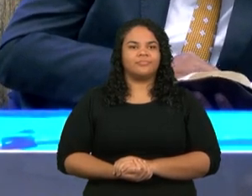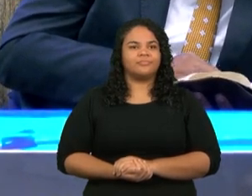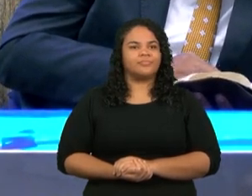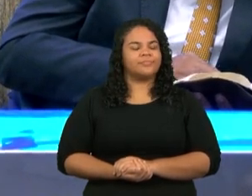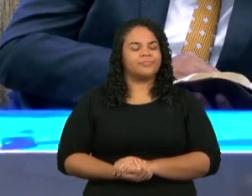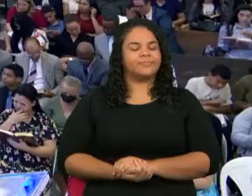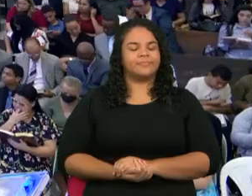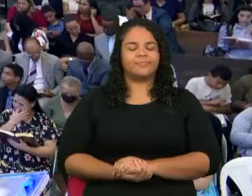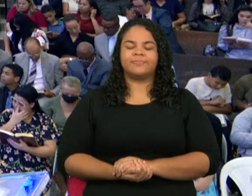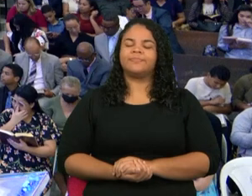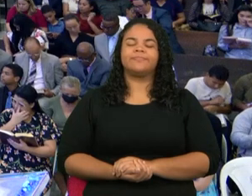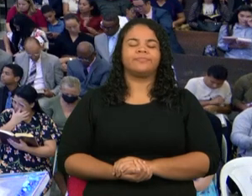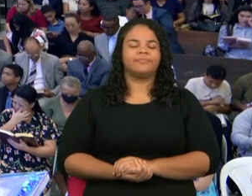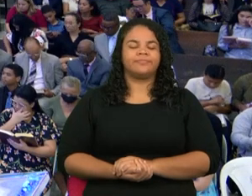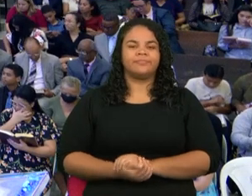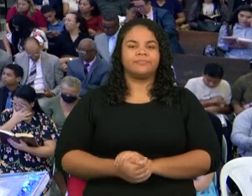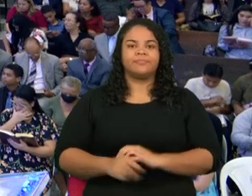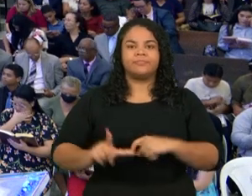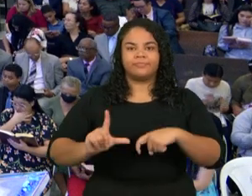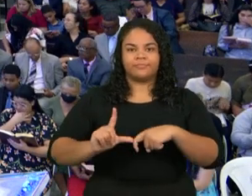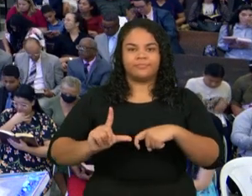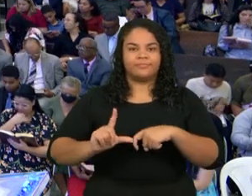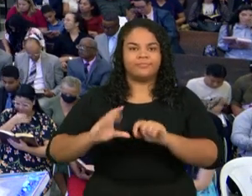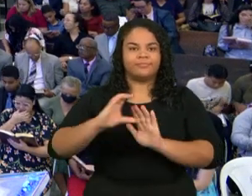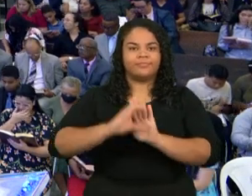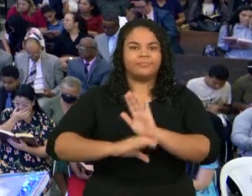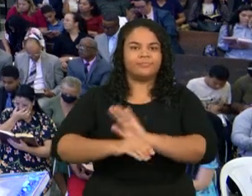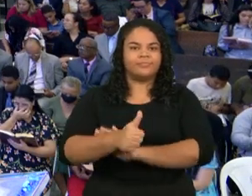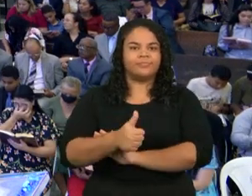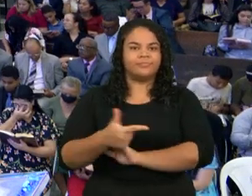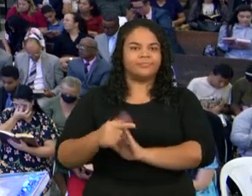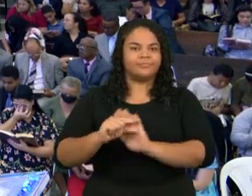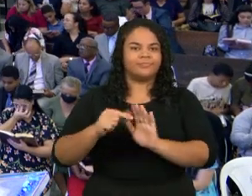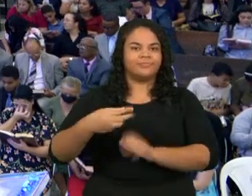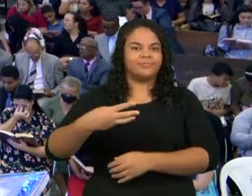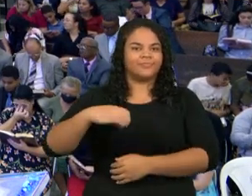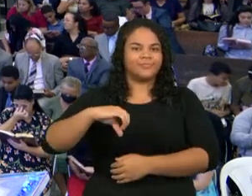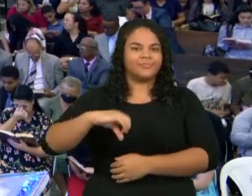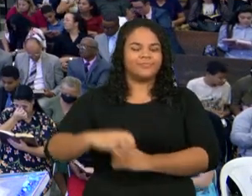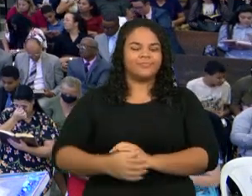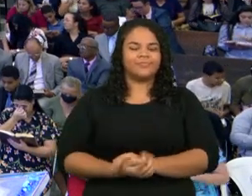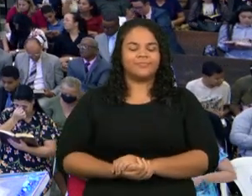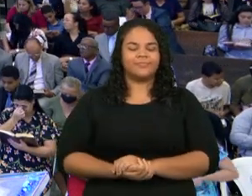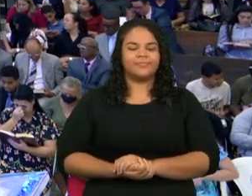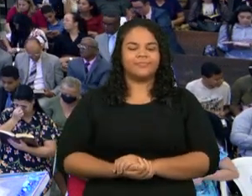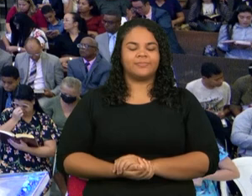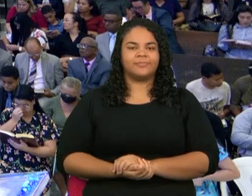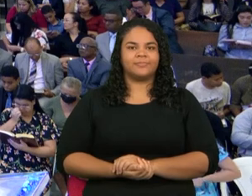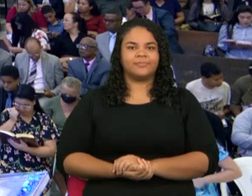Lucas Capítulo 12 Versículo 39 palavra de Deus